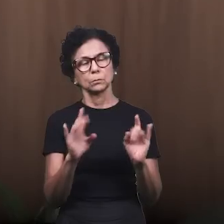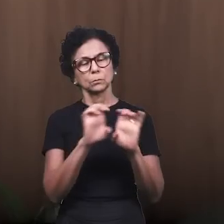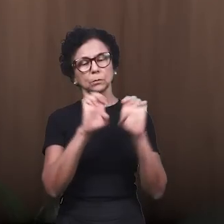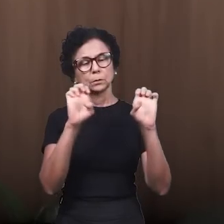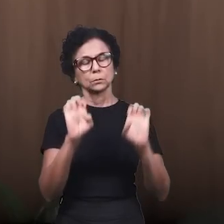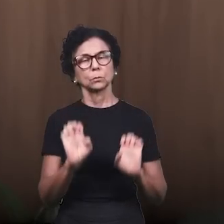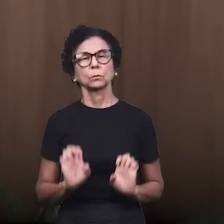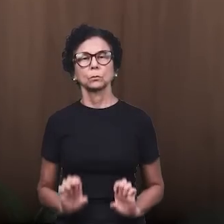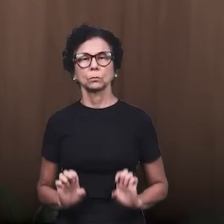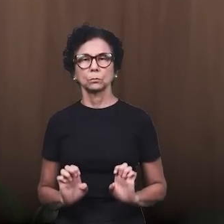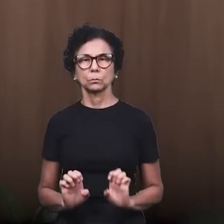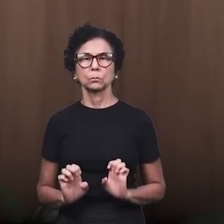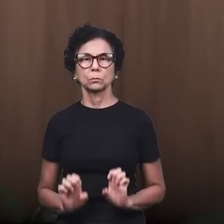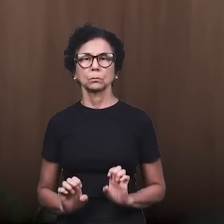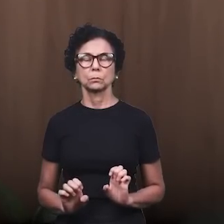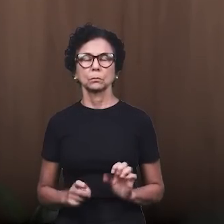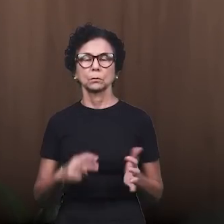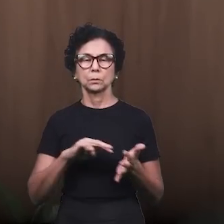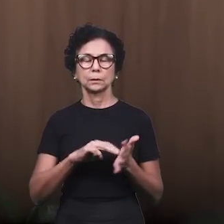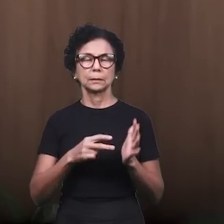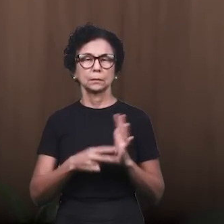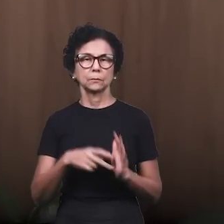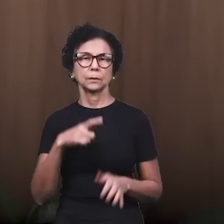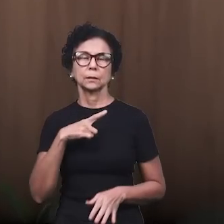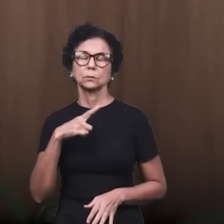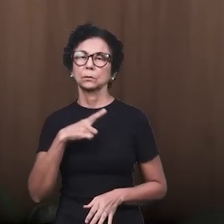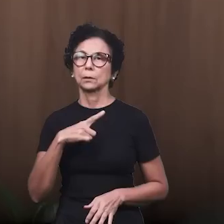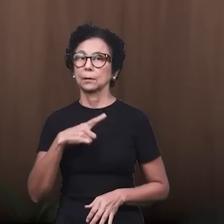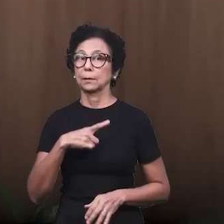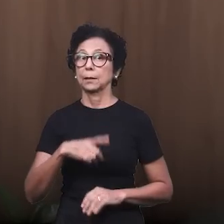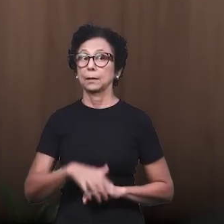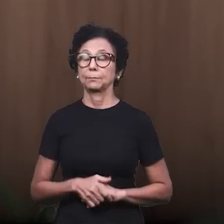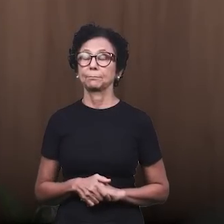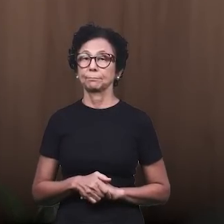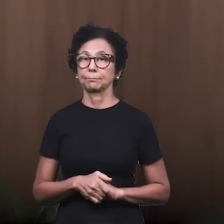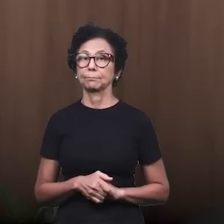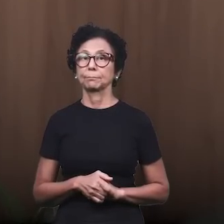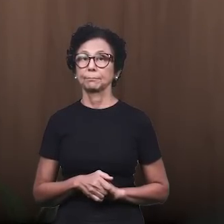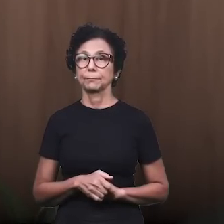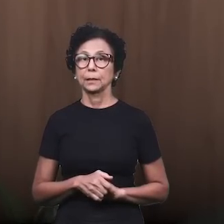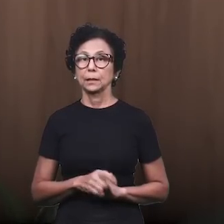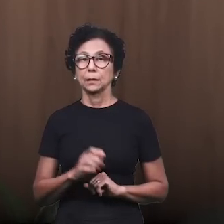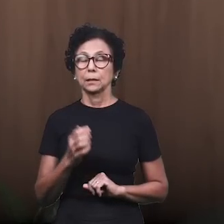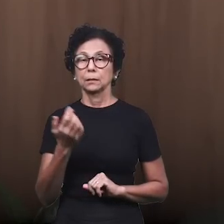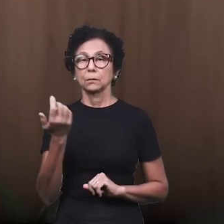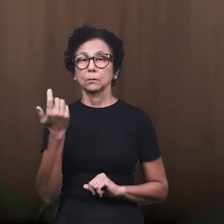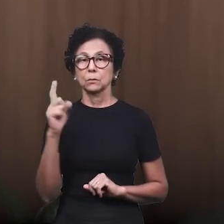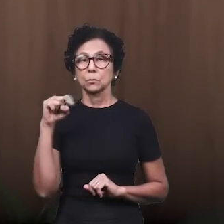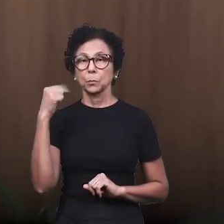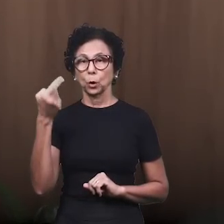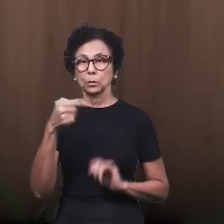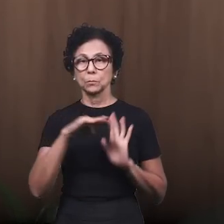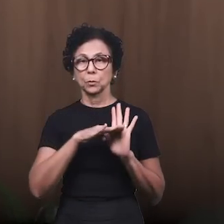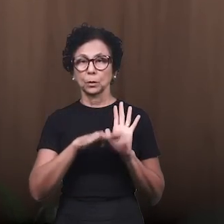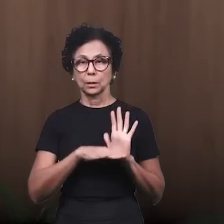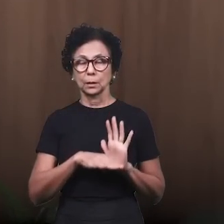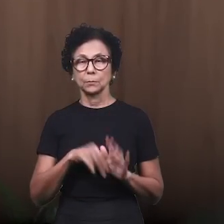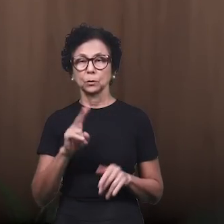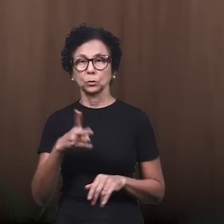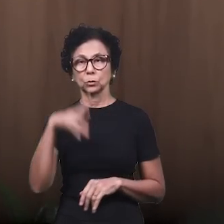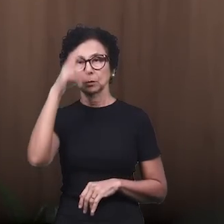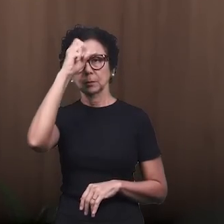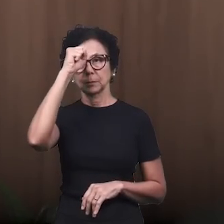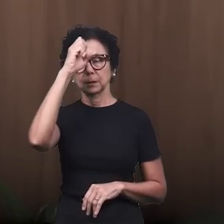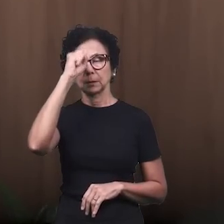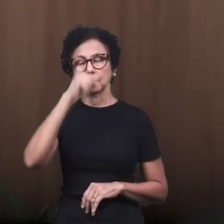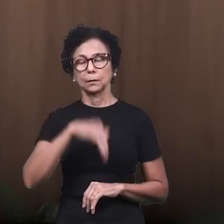estrutura tem o seu simbolismo. E muito iremos aprender nos demais programas. Nós queremos fazer